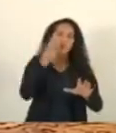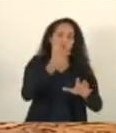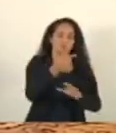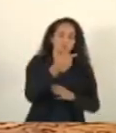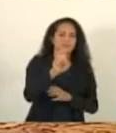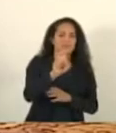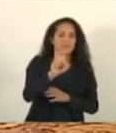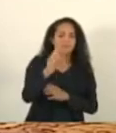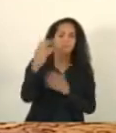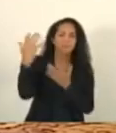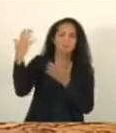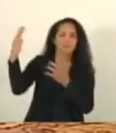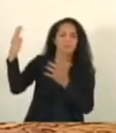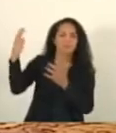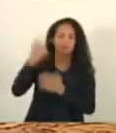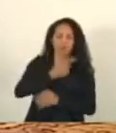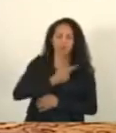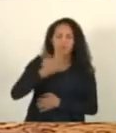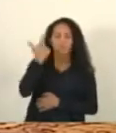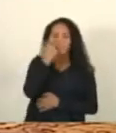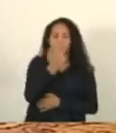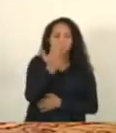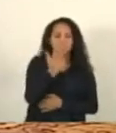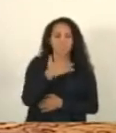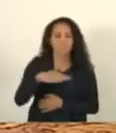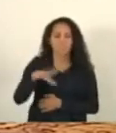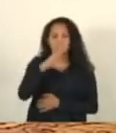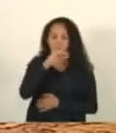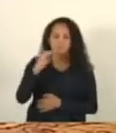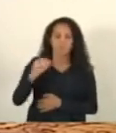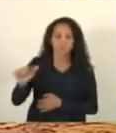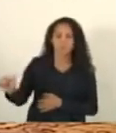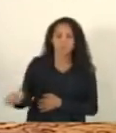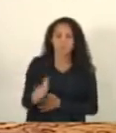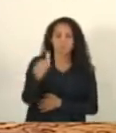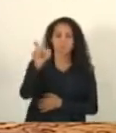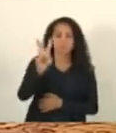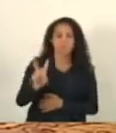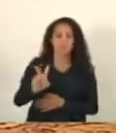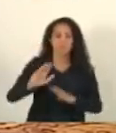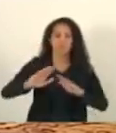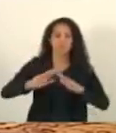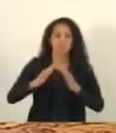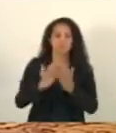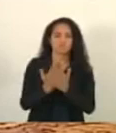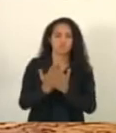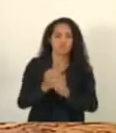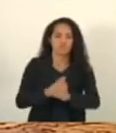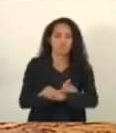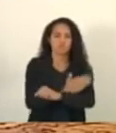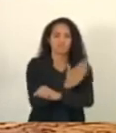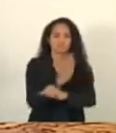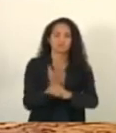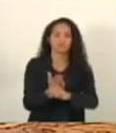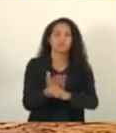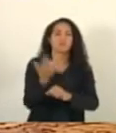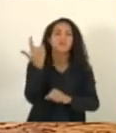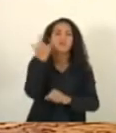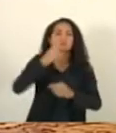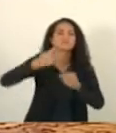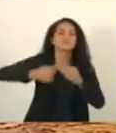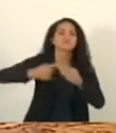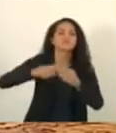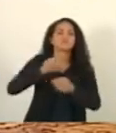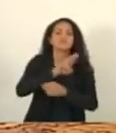Parabéns, governador. E eu quero enaltecer, pela primeira vez, a escola de tempo integral chegando a Ponto Belo, lá no